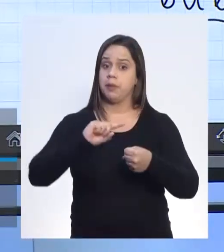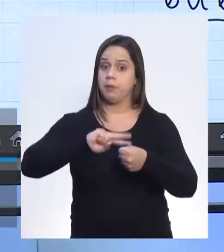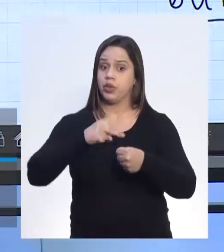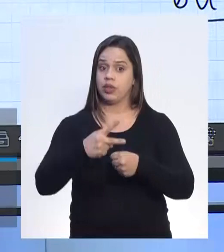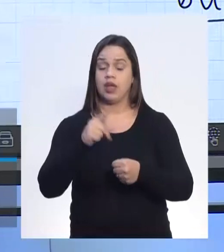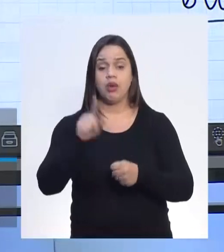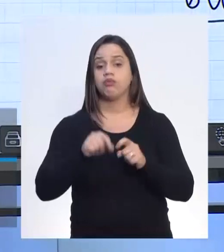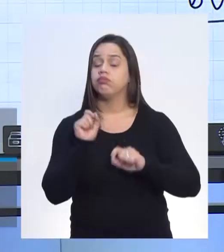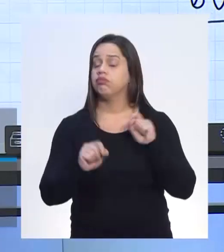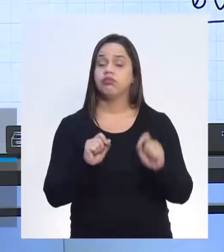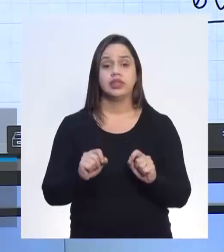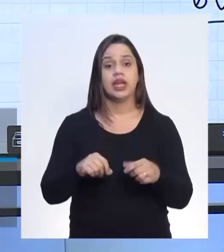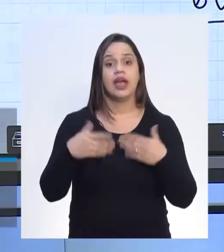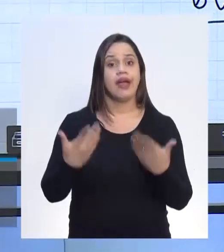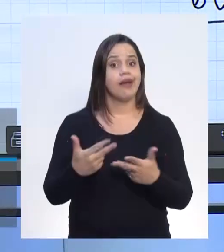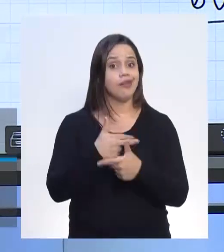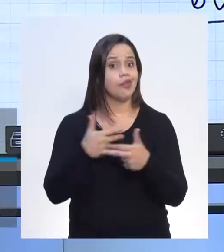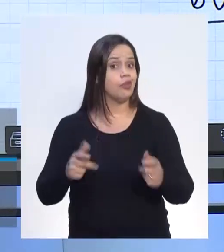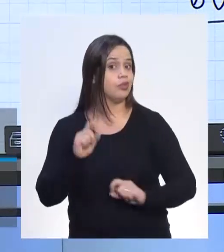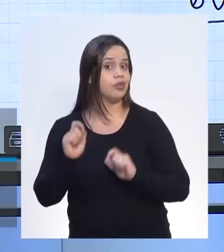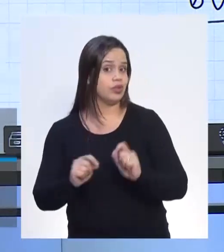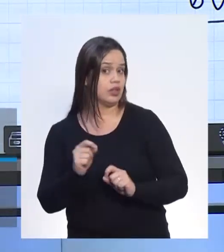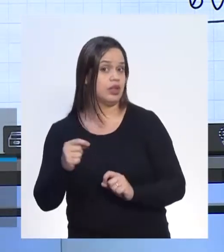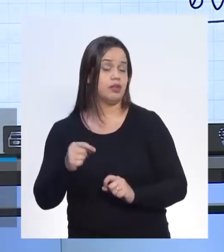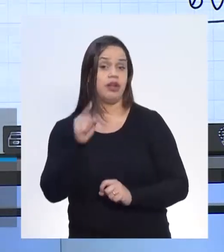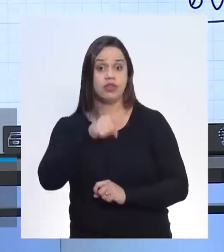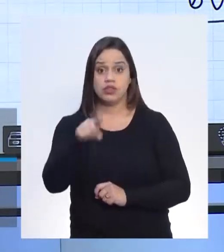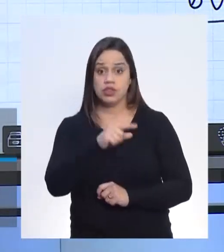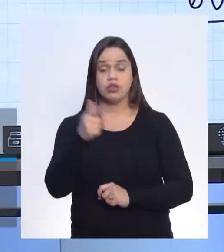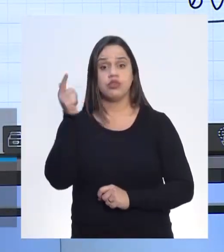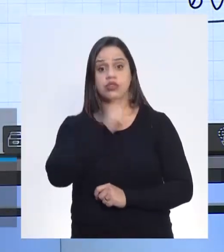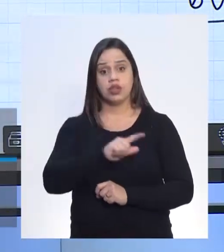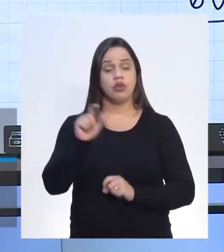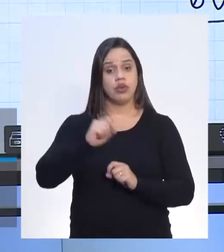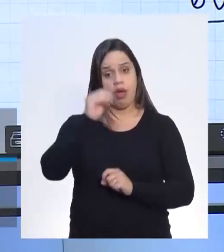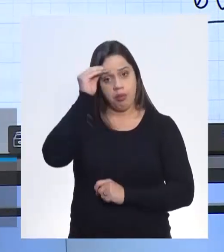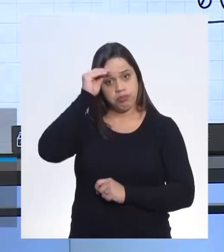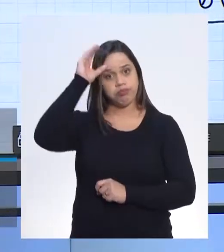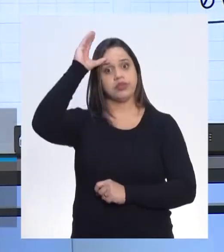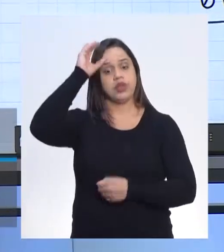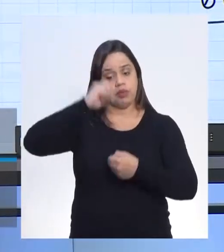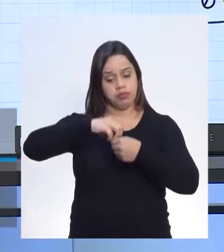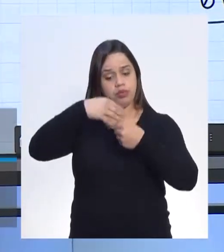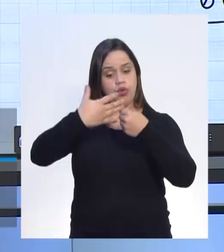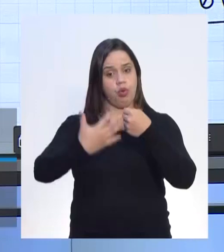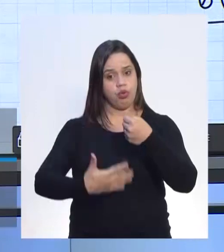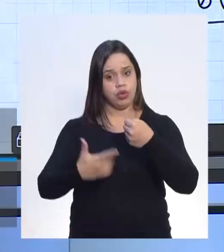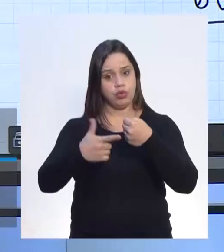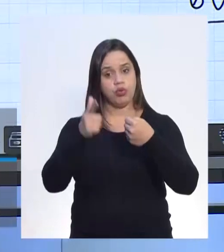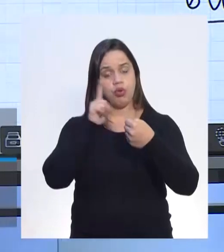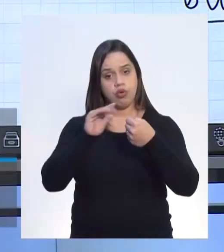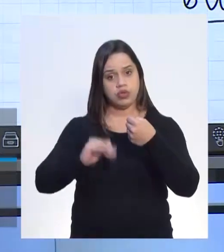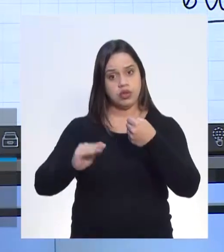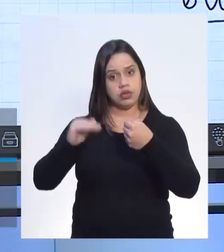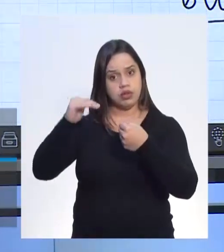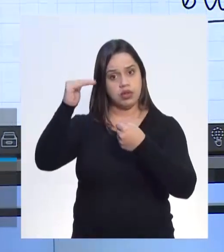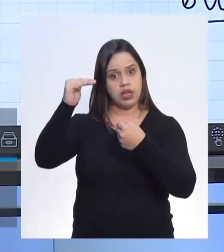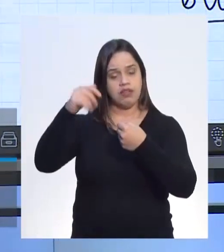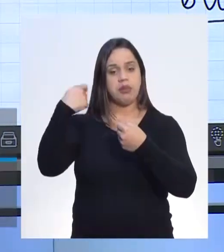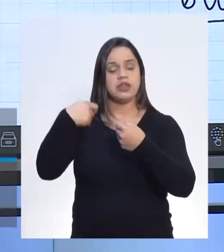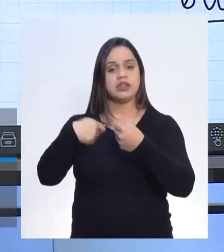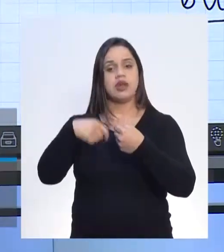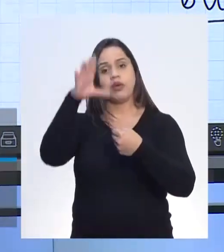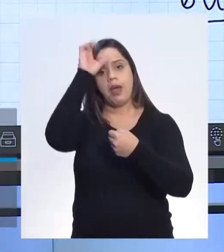são coisas, né, normalmente para você desenvolver um conteúdo, você vai precisar do quê? Você vai precisar de conceitos